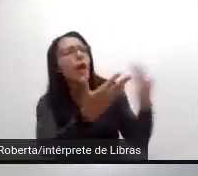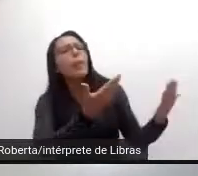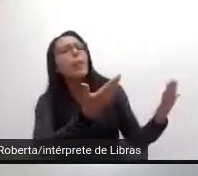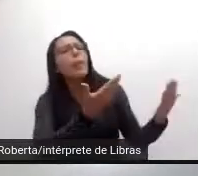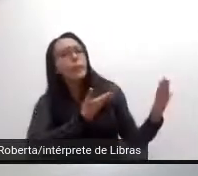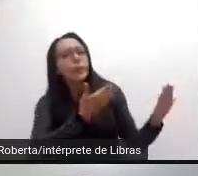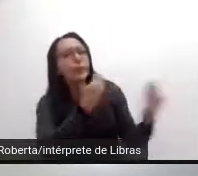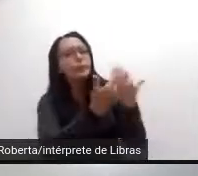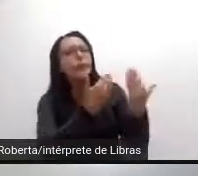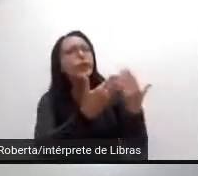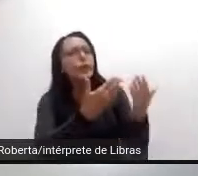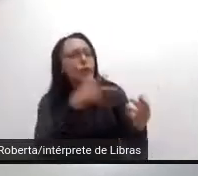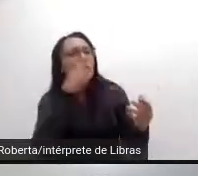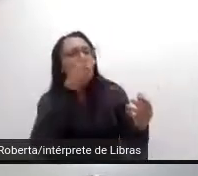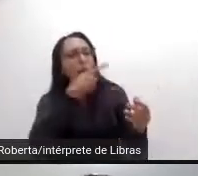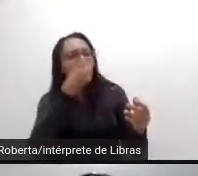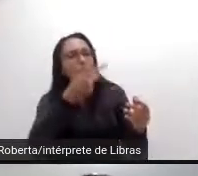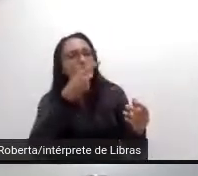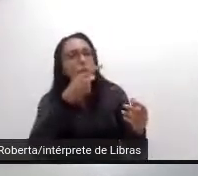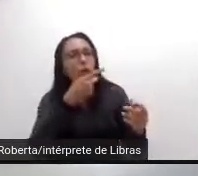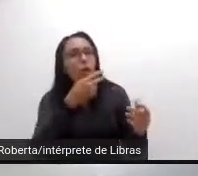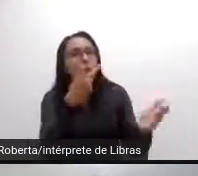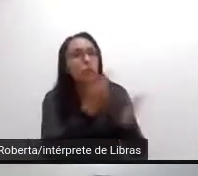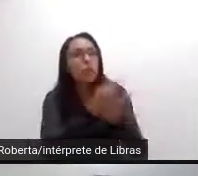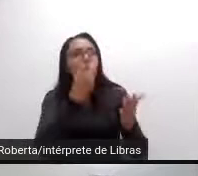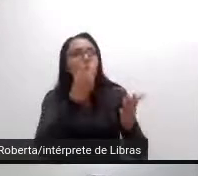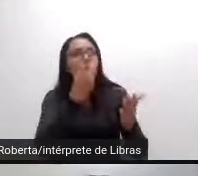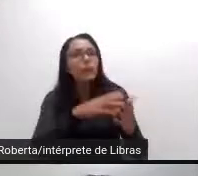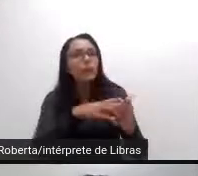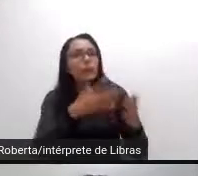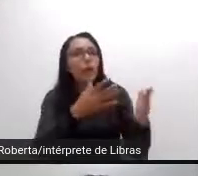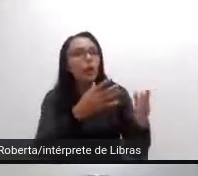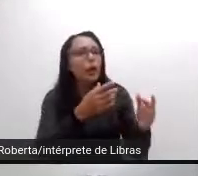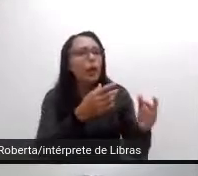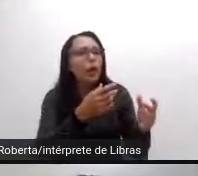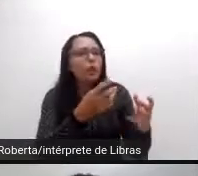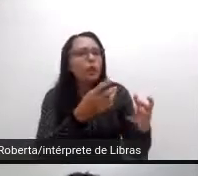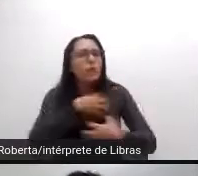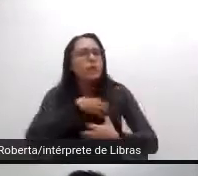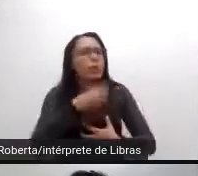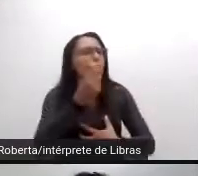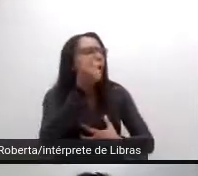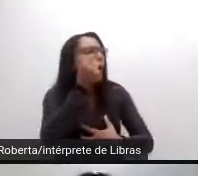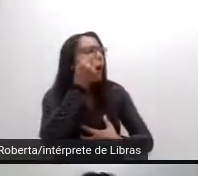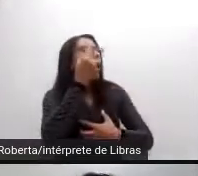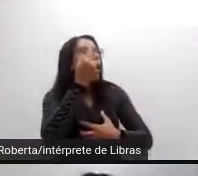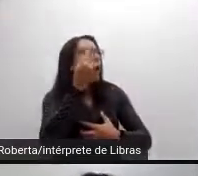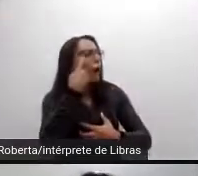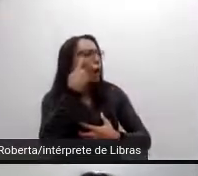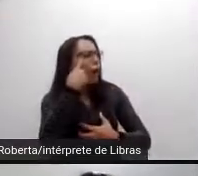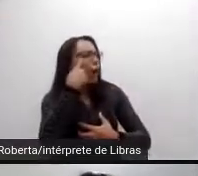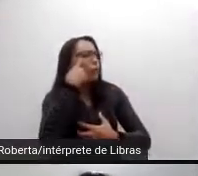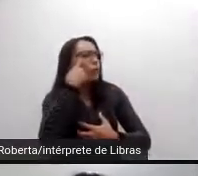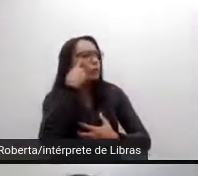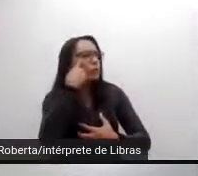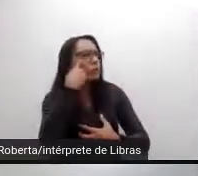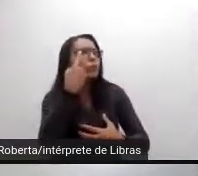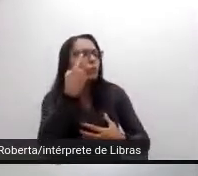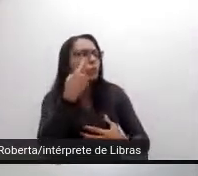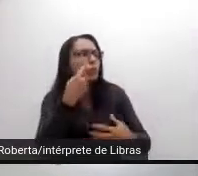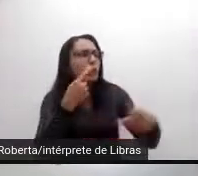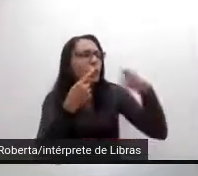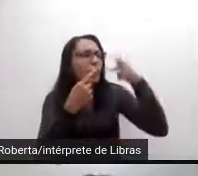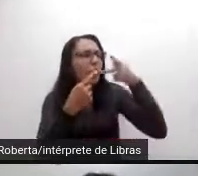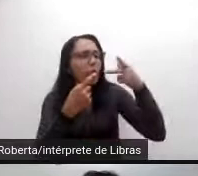vocês estão falando e, de repente, você, sentiu uma gotinha no rosto, caindo uma gota.